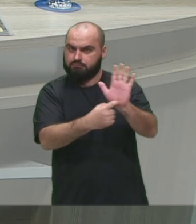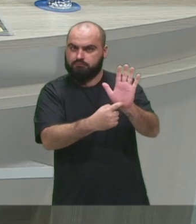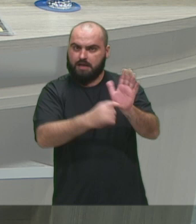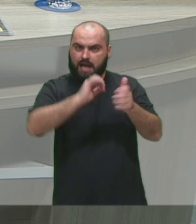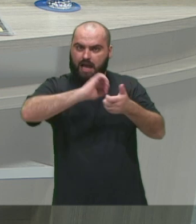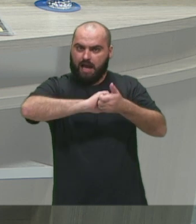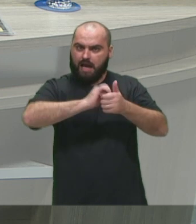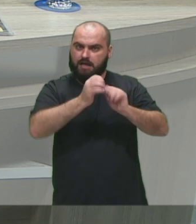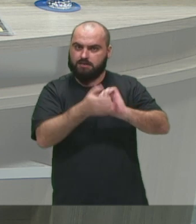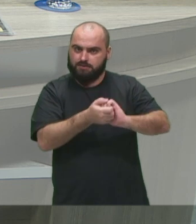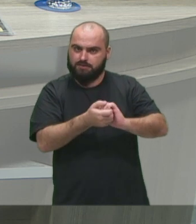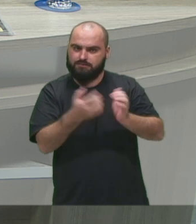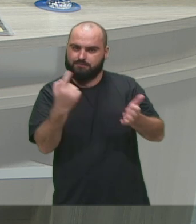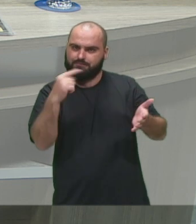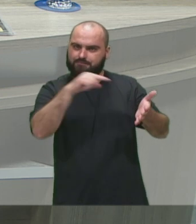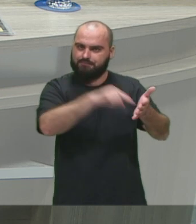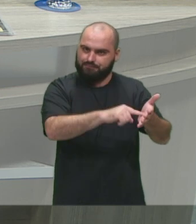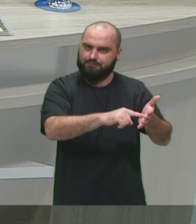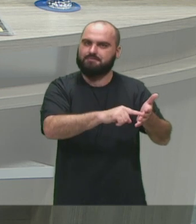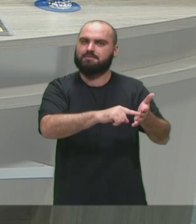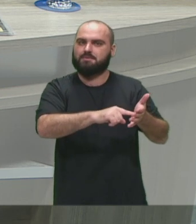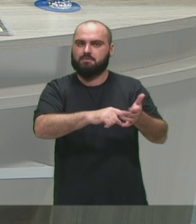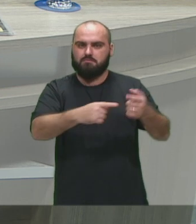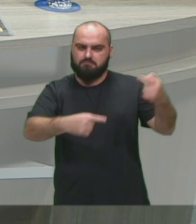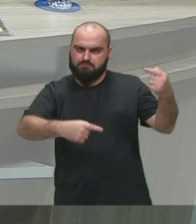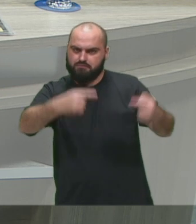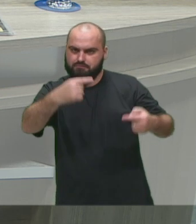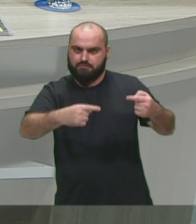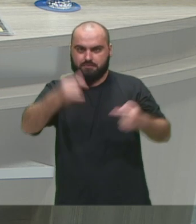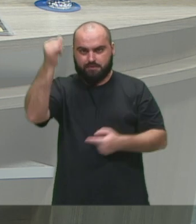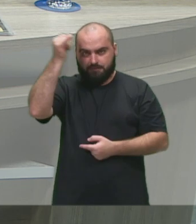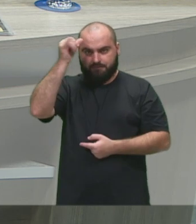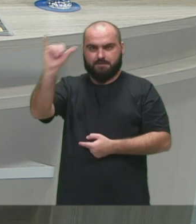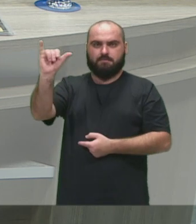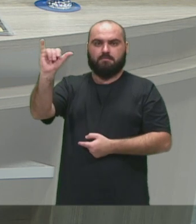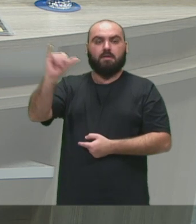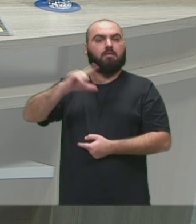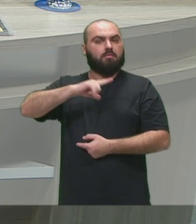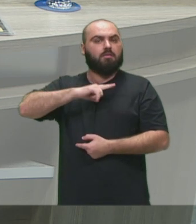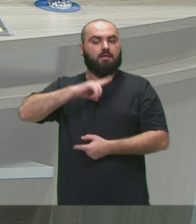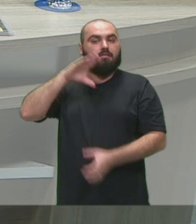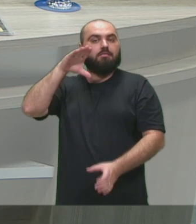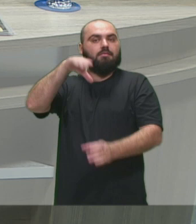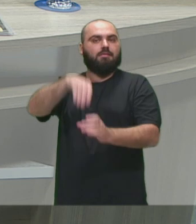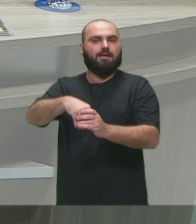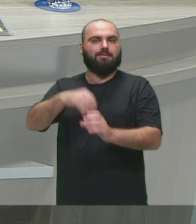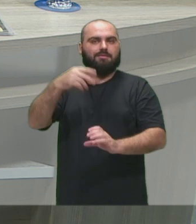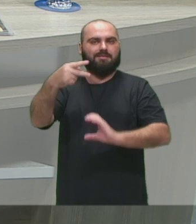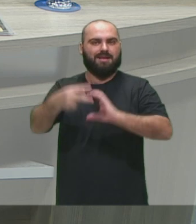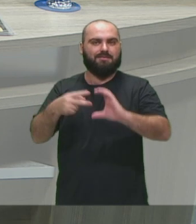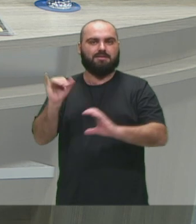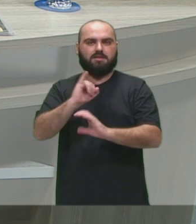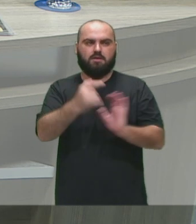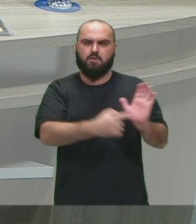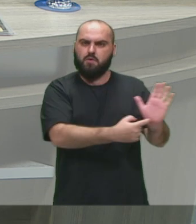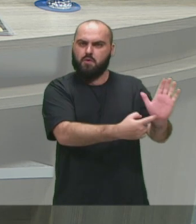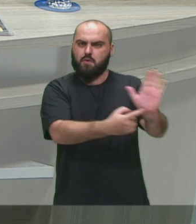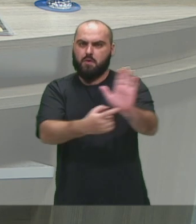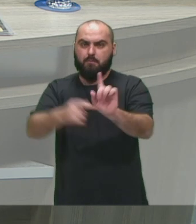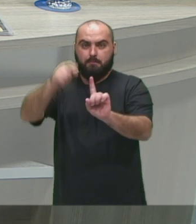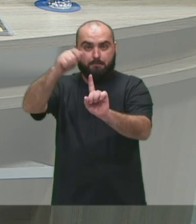Previne, ela está aqui no nosso Espaço Cultural, o Espaço Cultural Antônio Carlos Conde Reis, durante todo esse